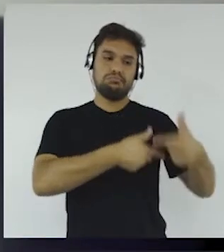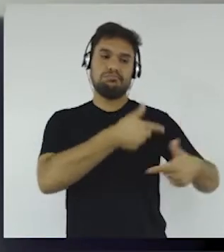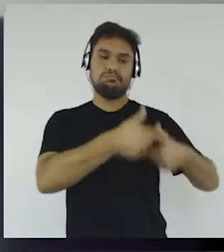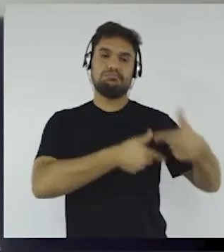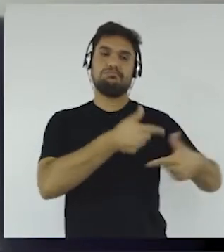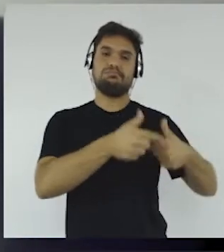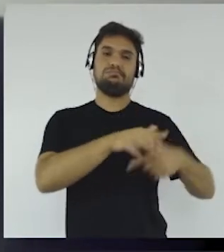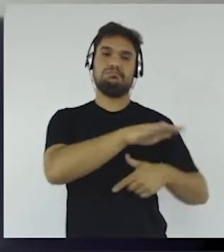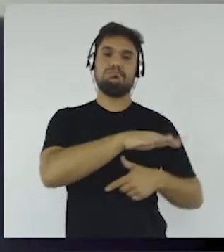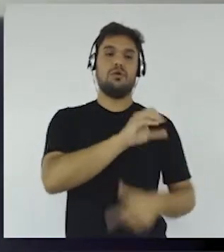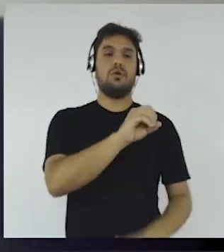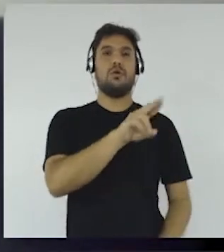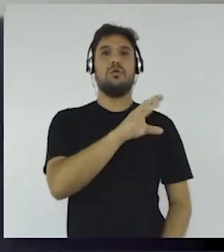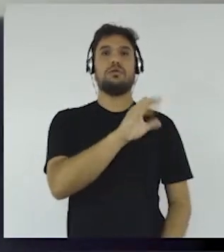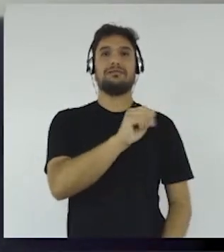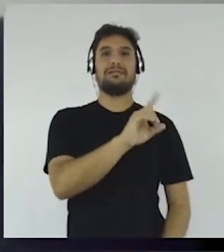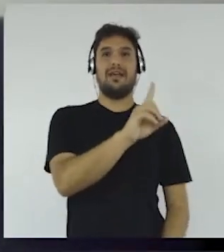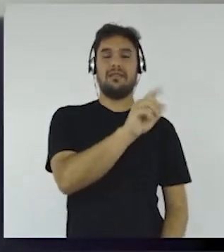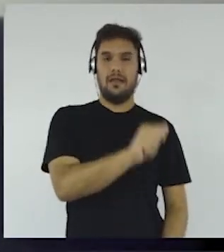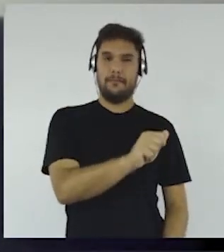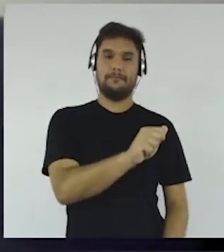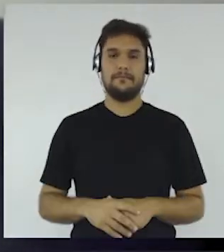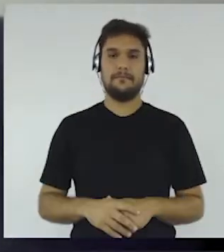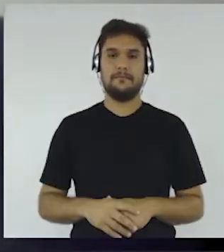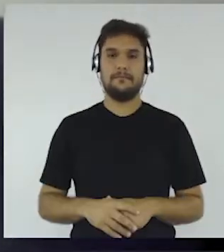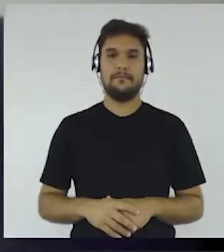atuou no Tribunal de Alçada.